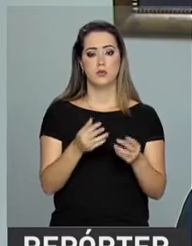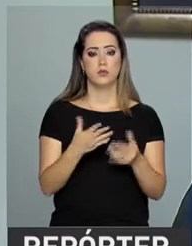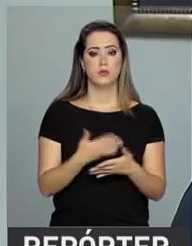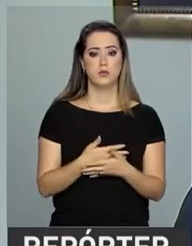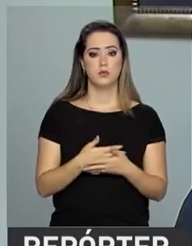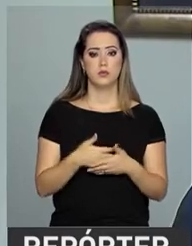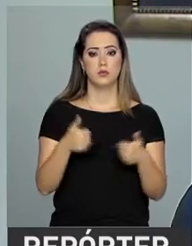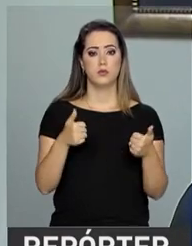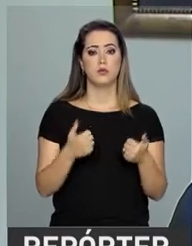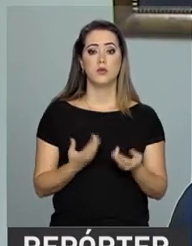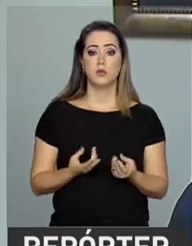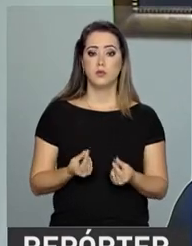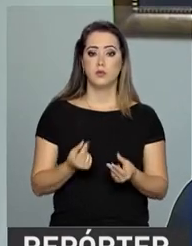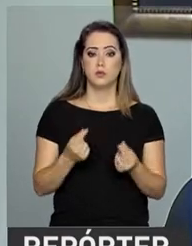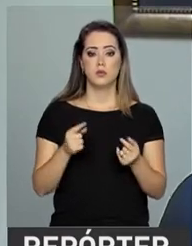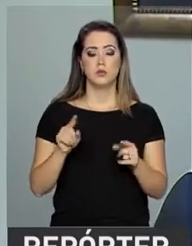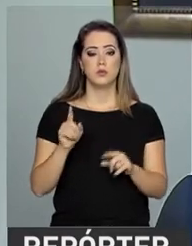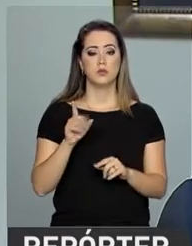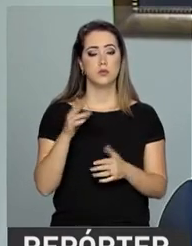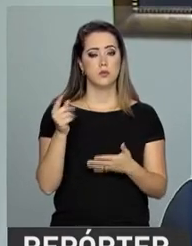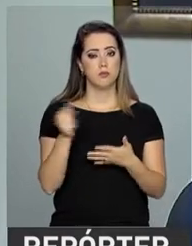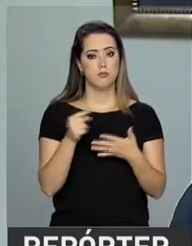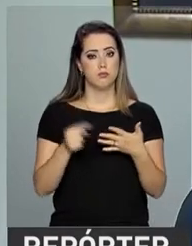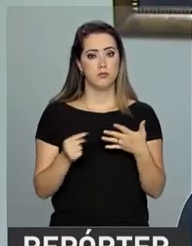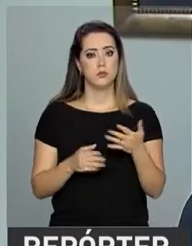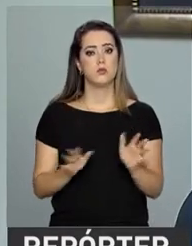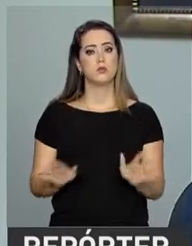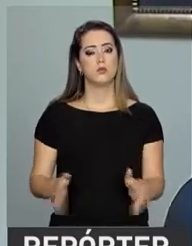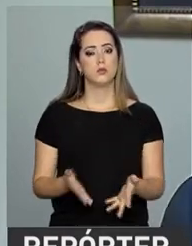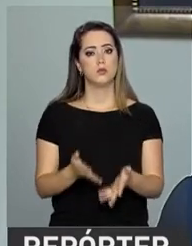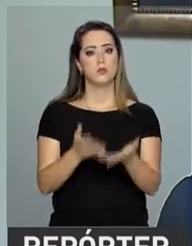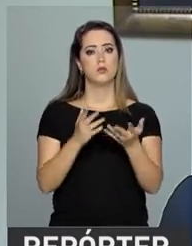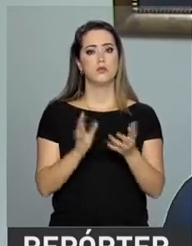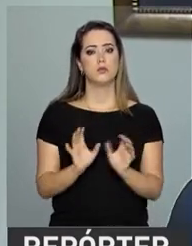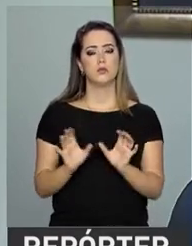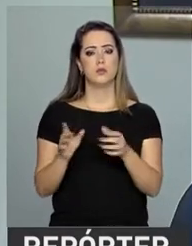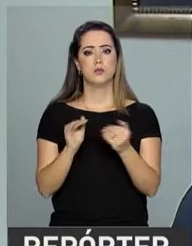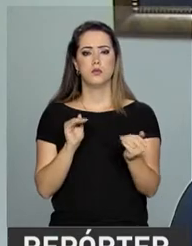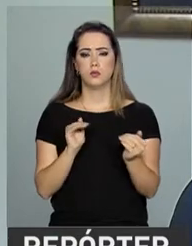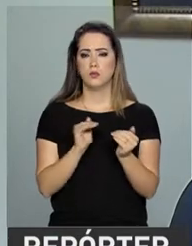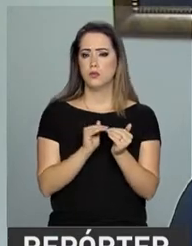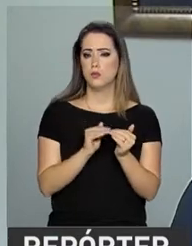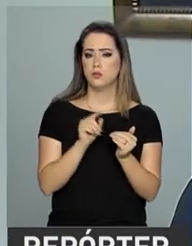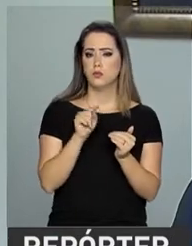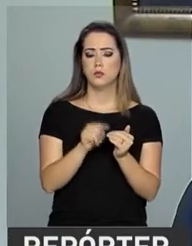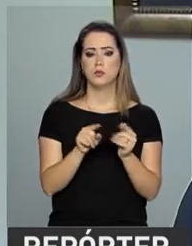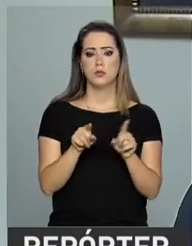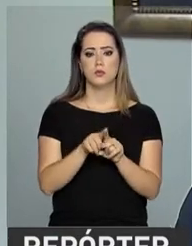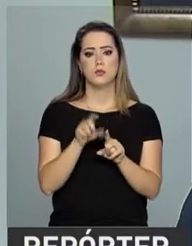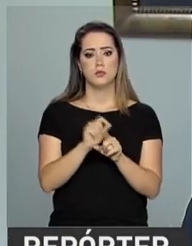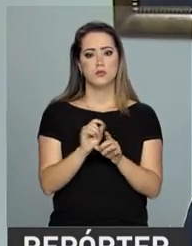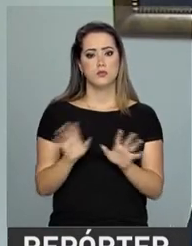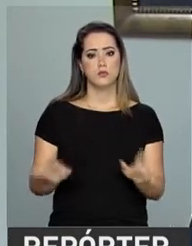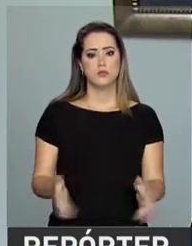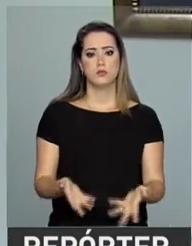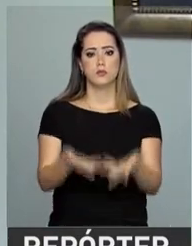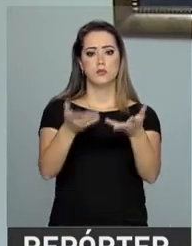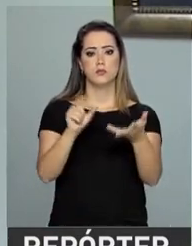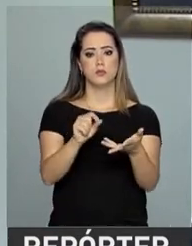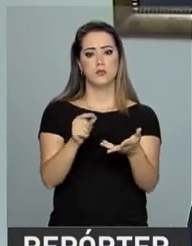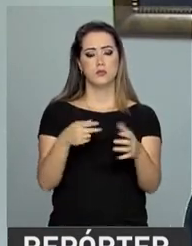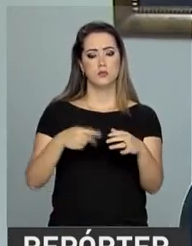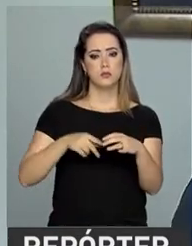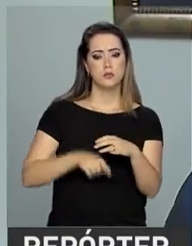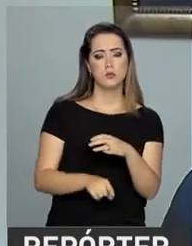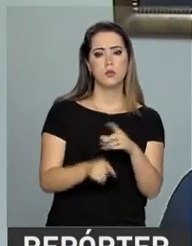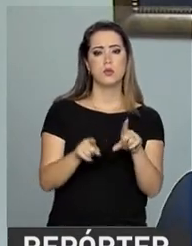melhorar com esses investimentos as condições de produção tanto do ponto de vista é da exploração propriamente dita